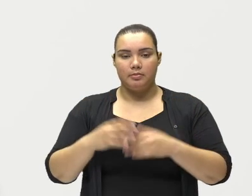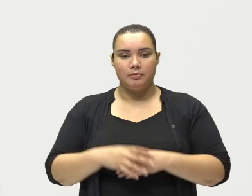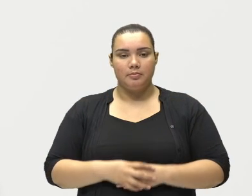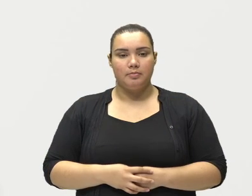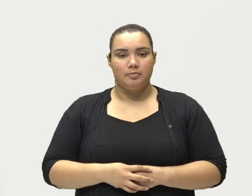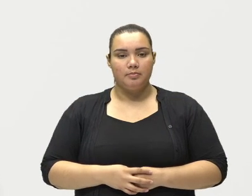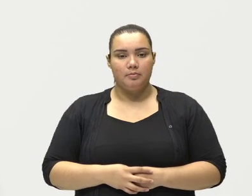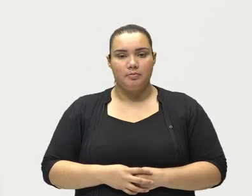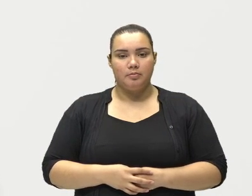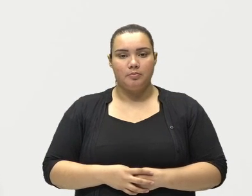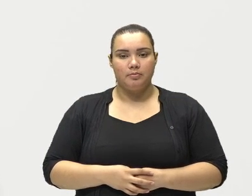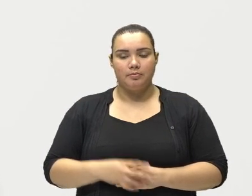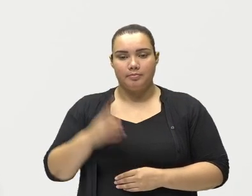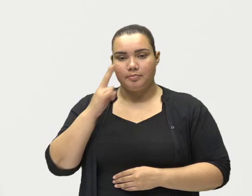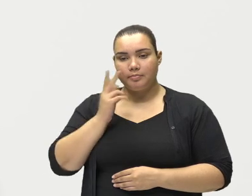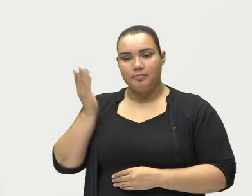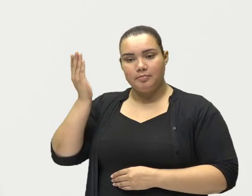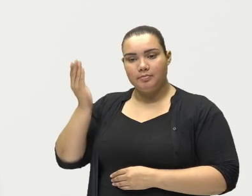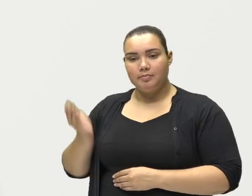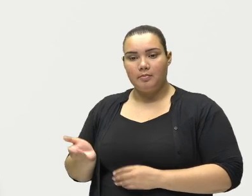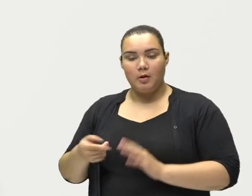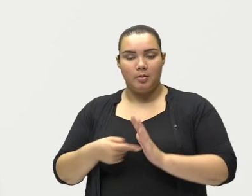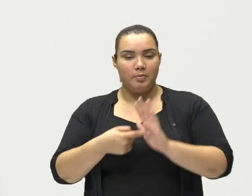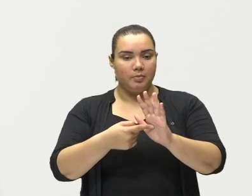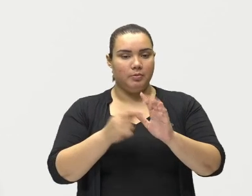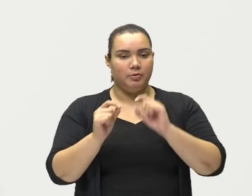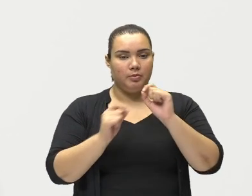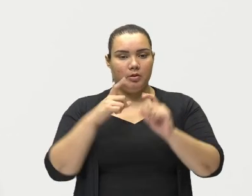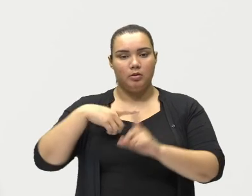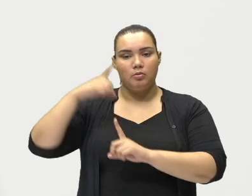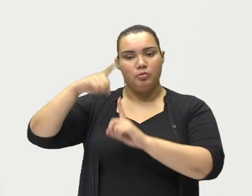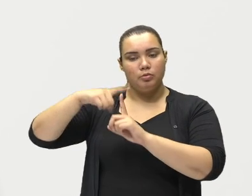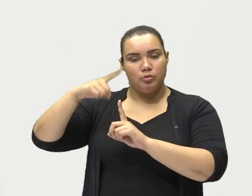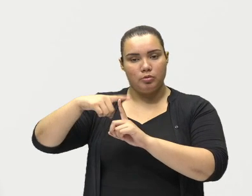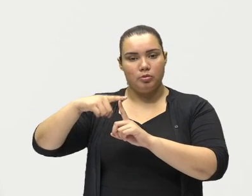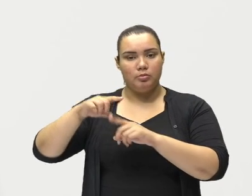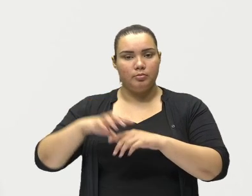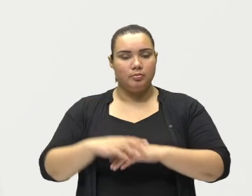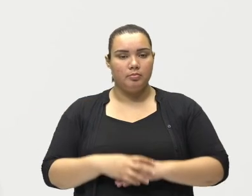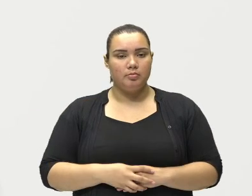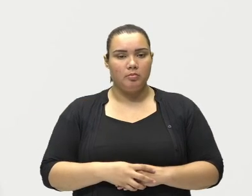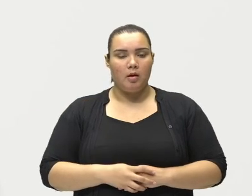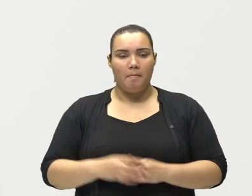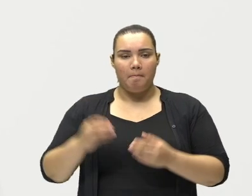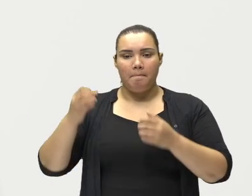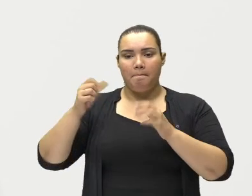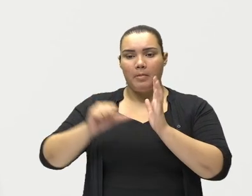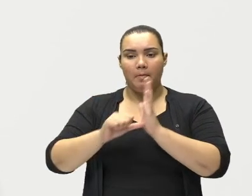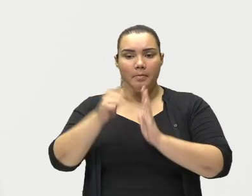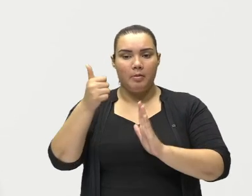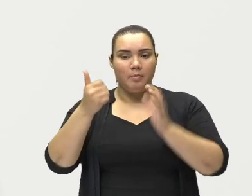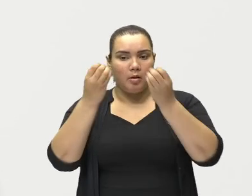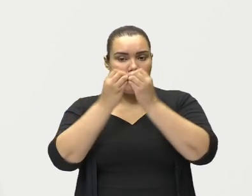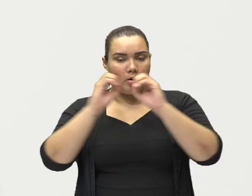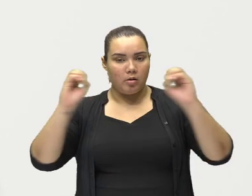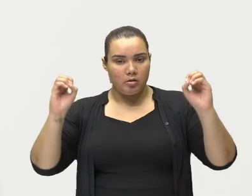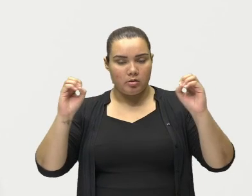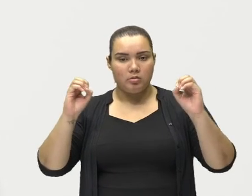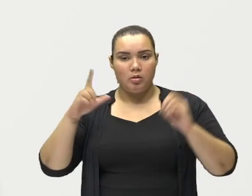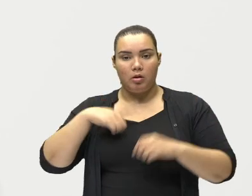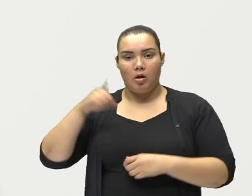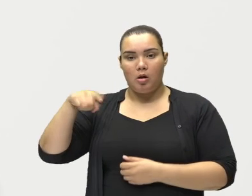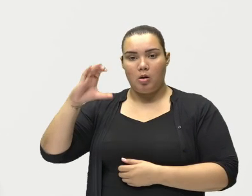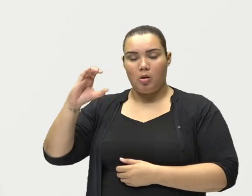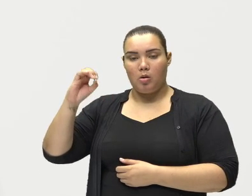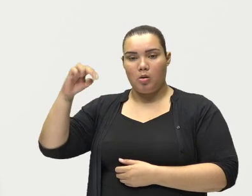só. Tá aí, ó, né? Então, Mário gosta muito de dançar. Aí ele faz uma